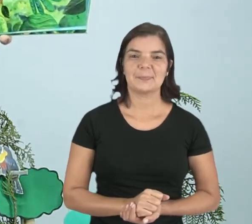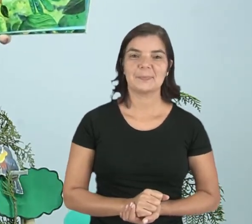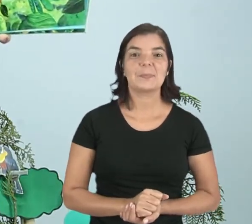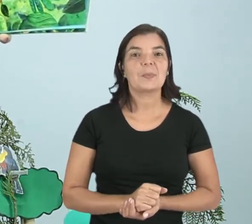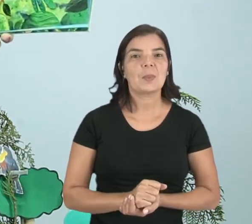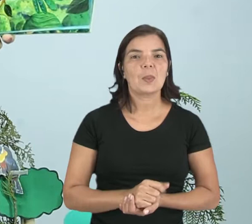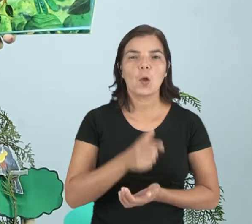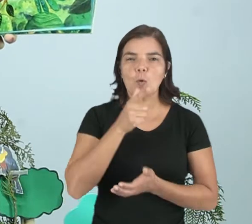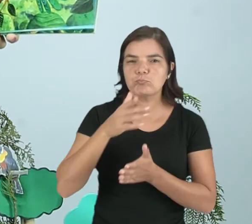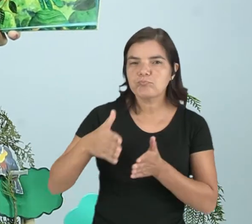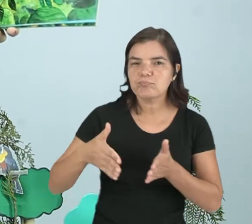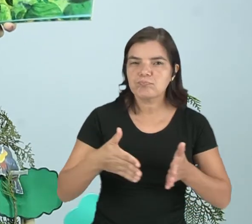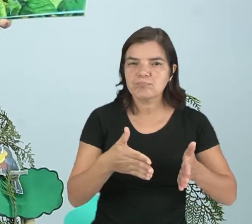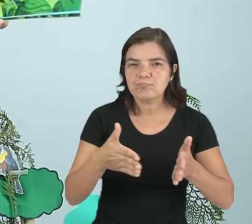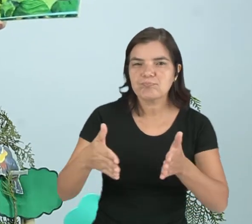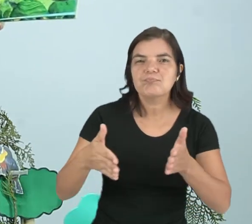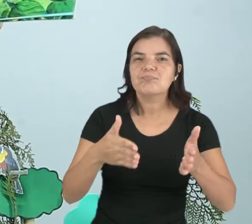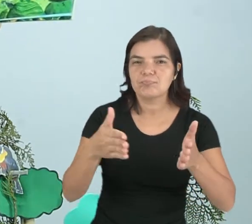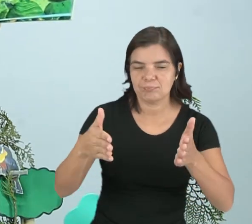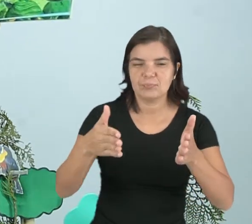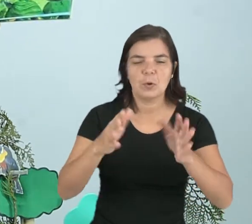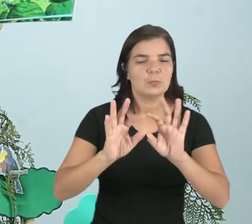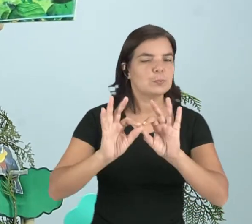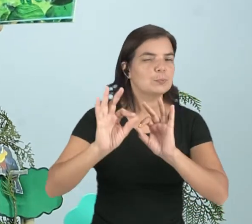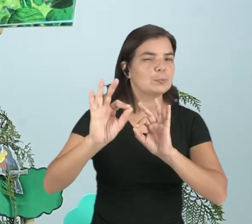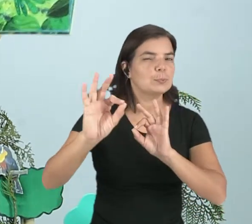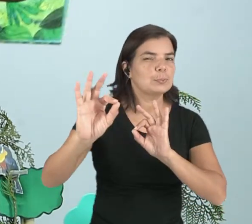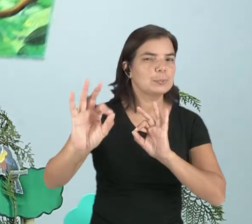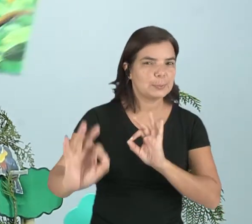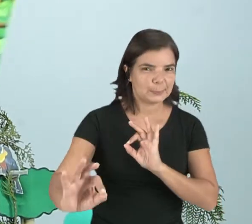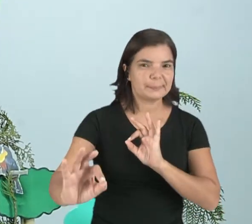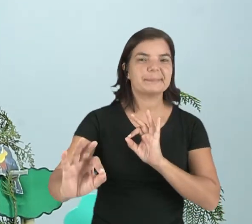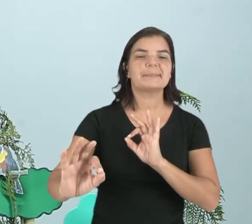No meio do rio, na ilha distante,